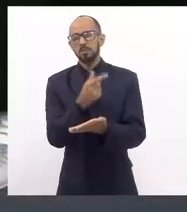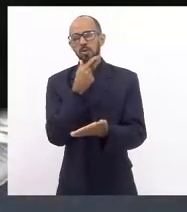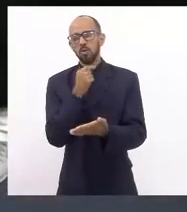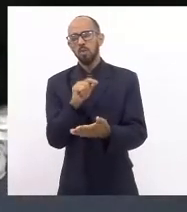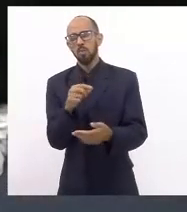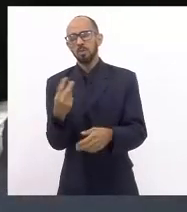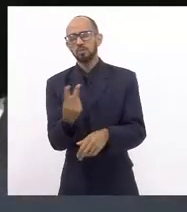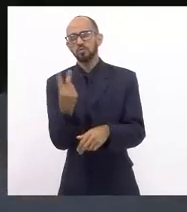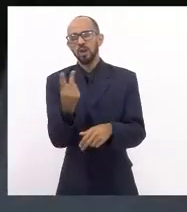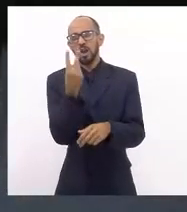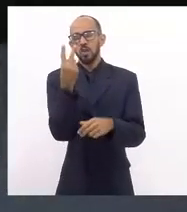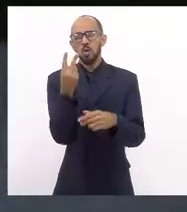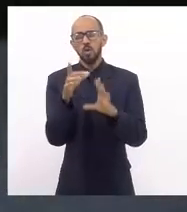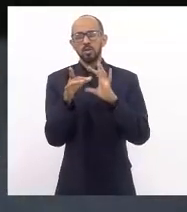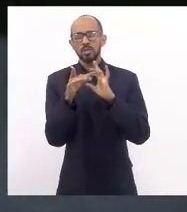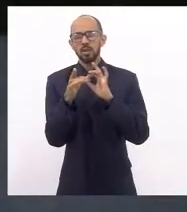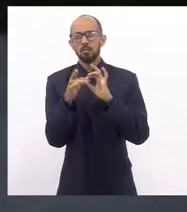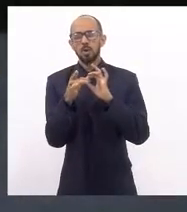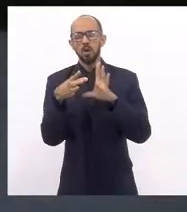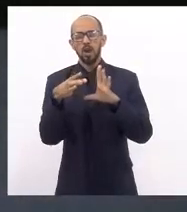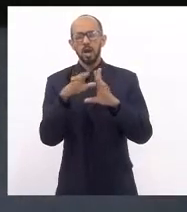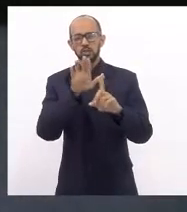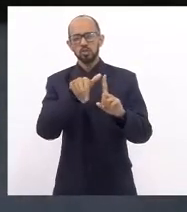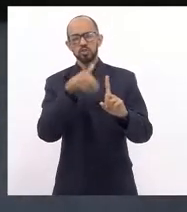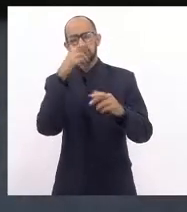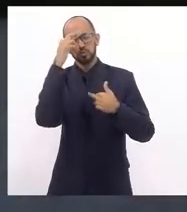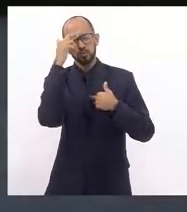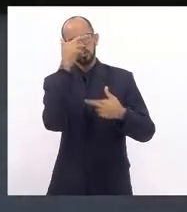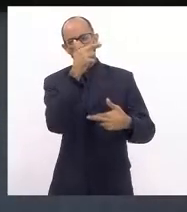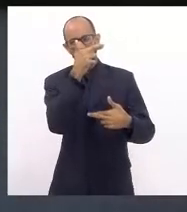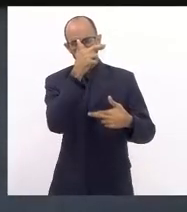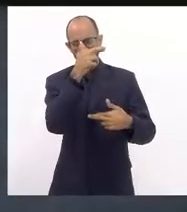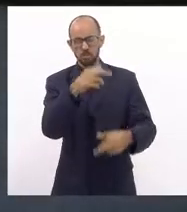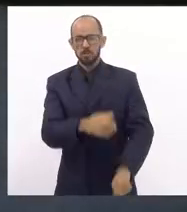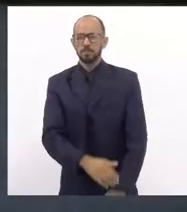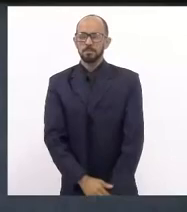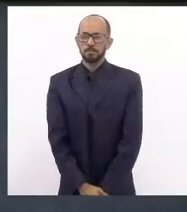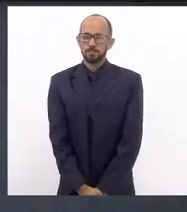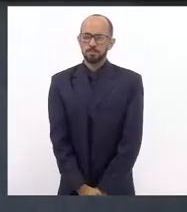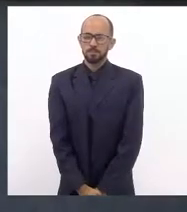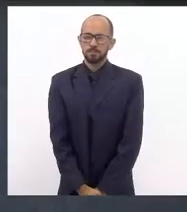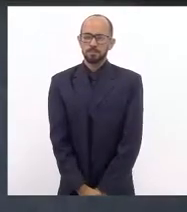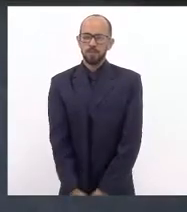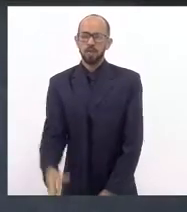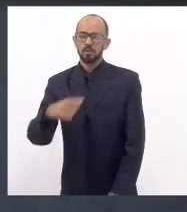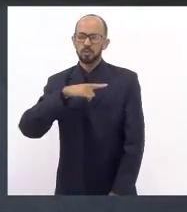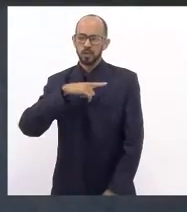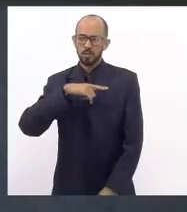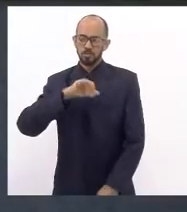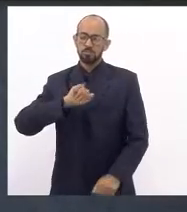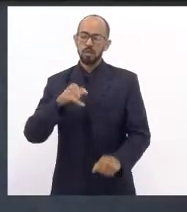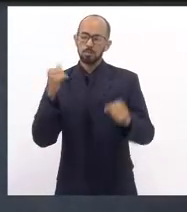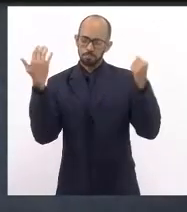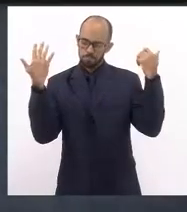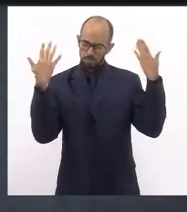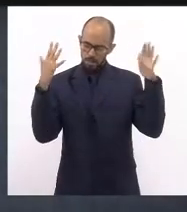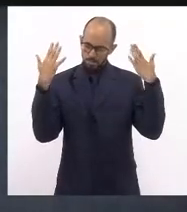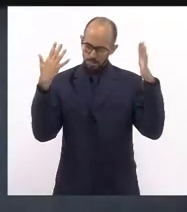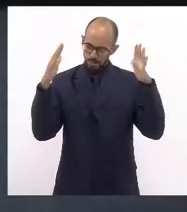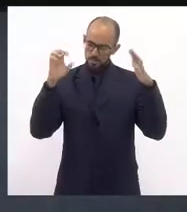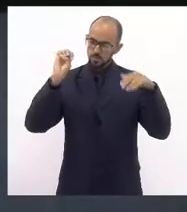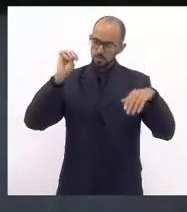valoroso, democrático, respeitoso. Eu tenho tido a oportunidade, aplausos para ele, sim.